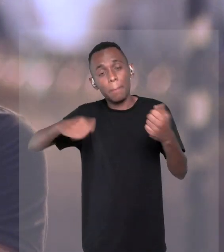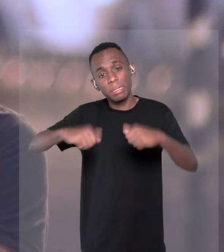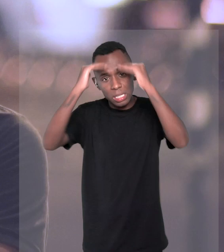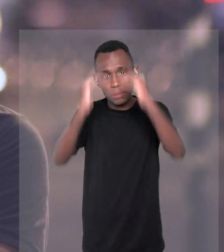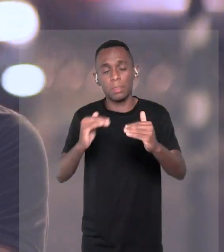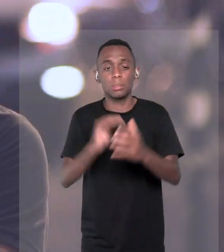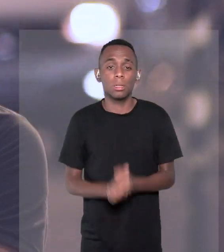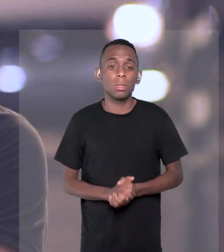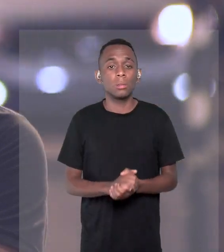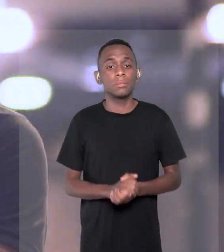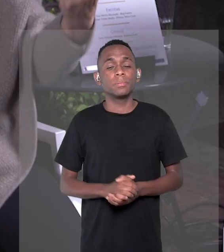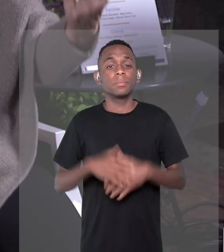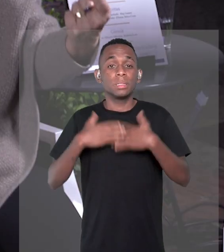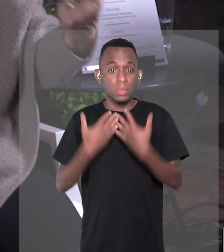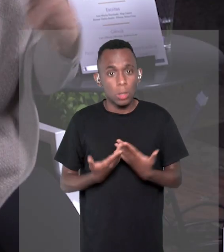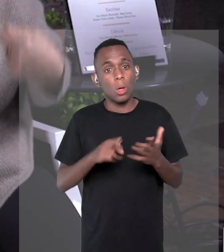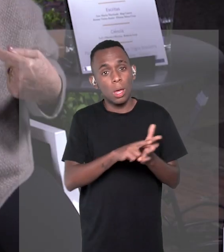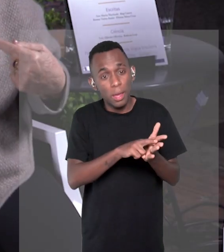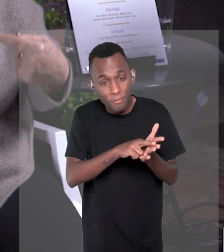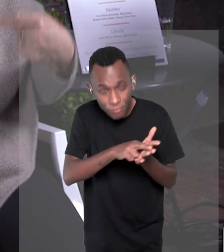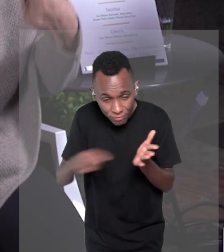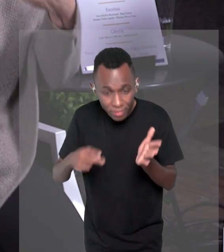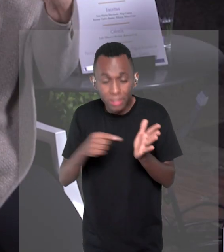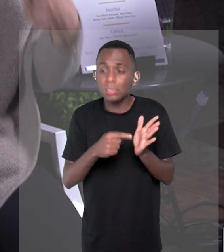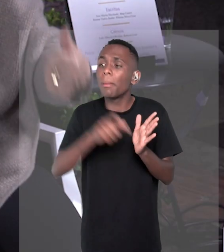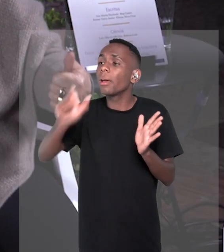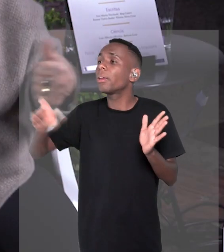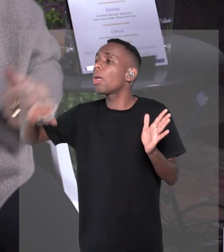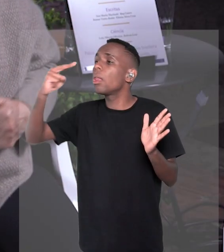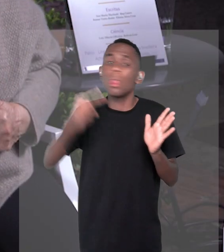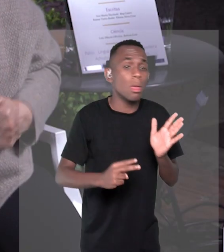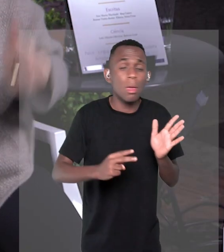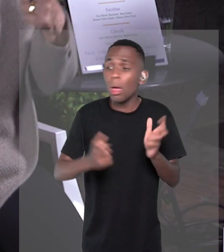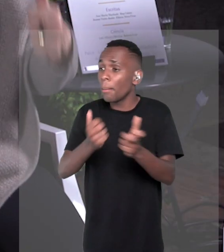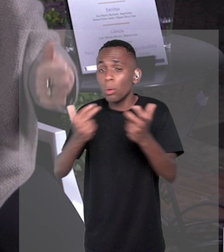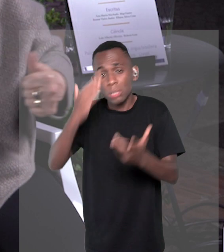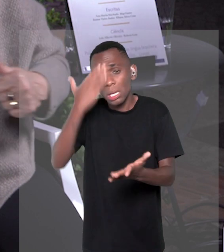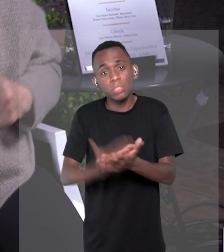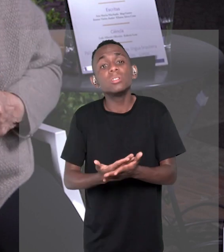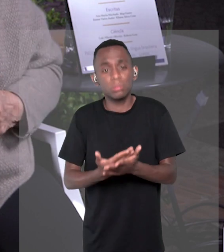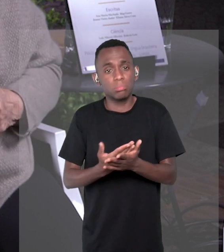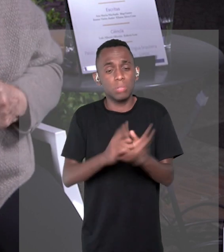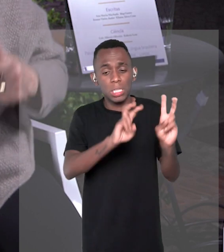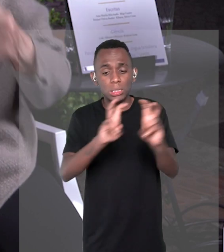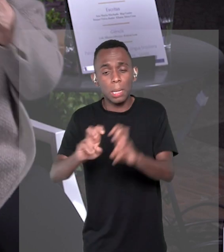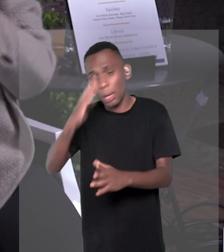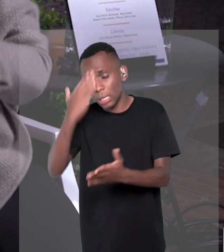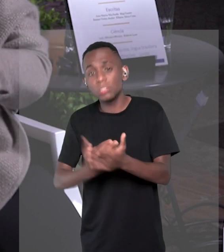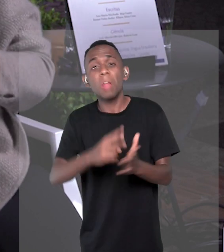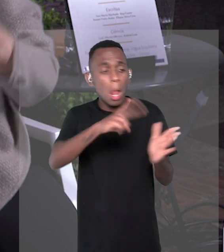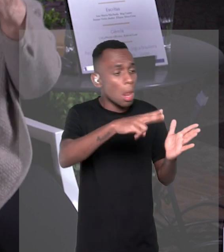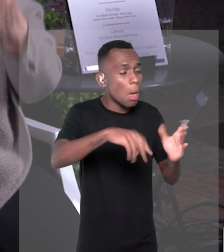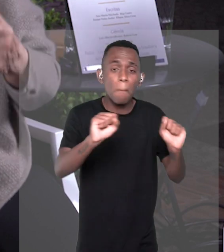com a honestidade de quem é capaz de confessar a sua perplexidade, em primeiro lugar. Em